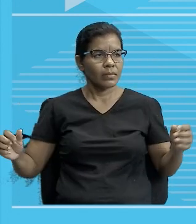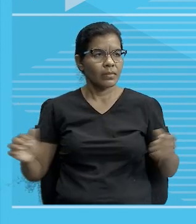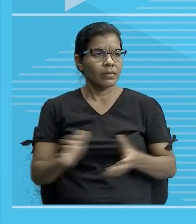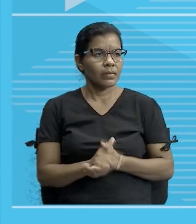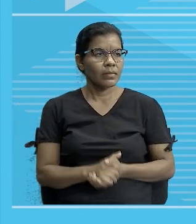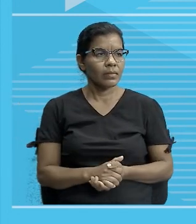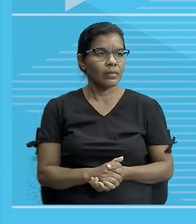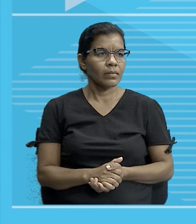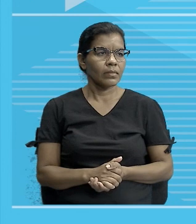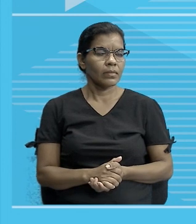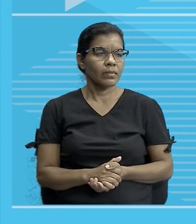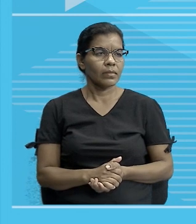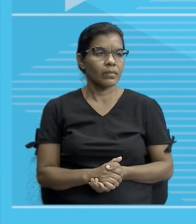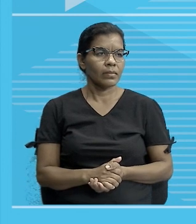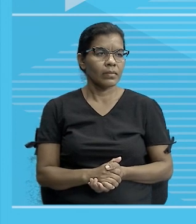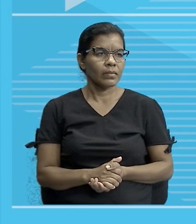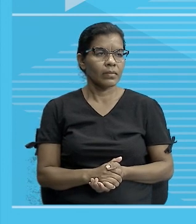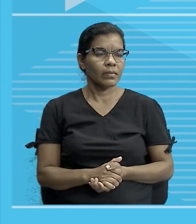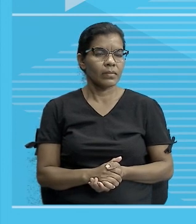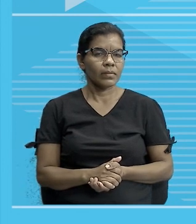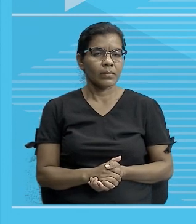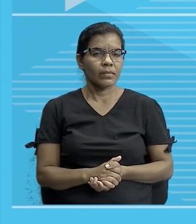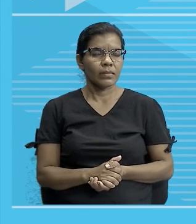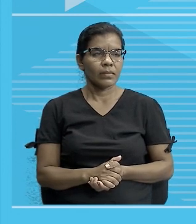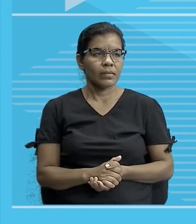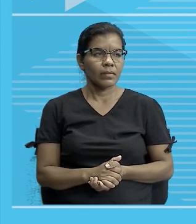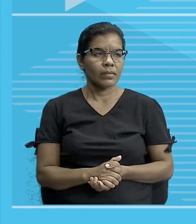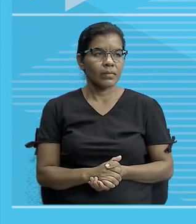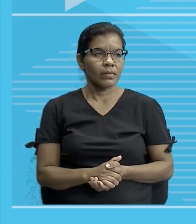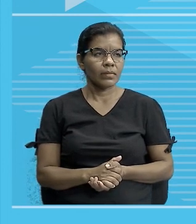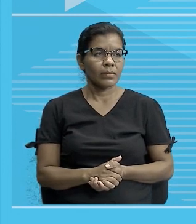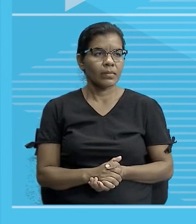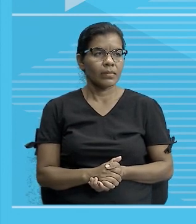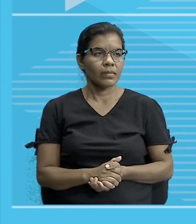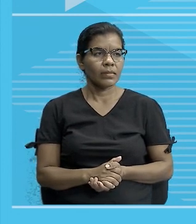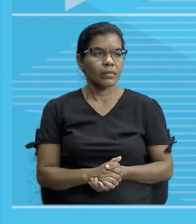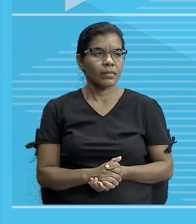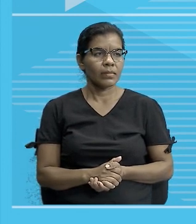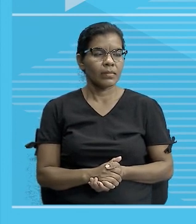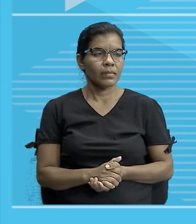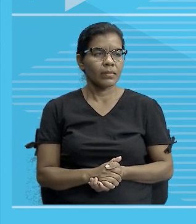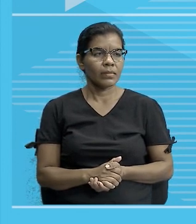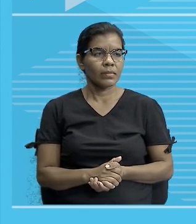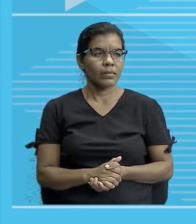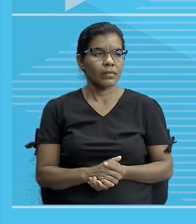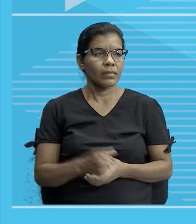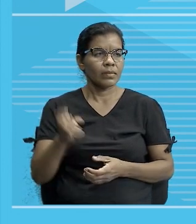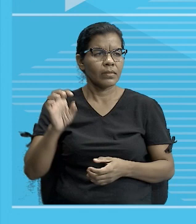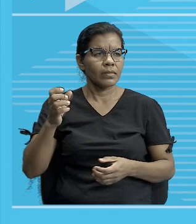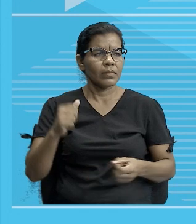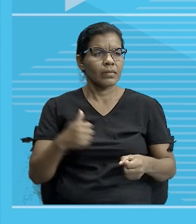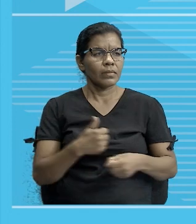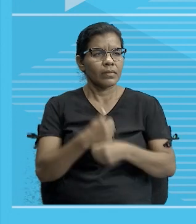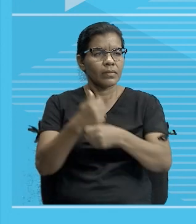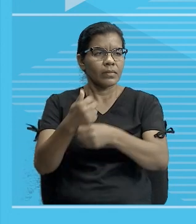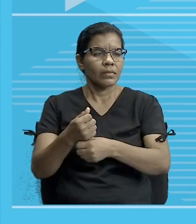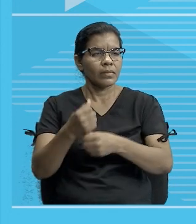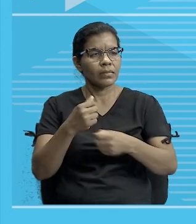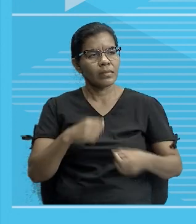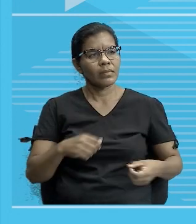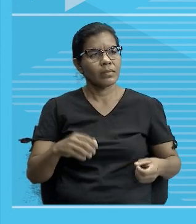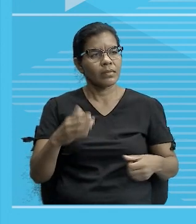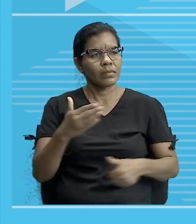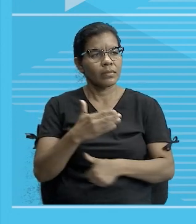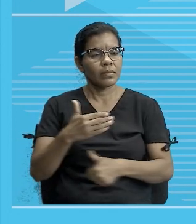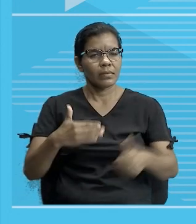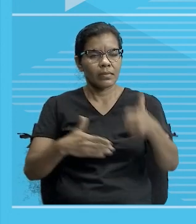era estamental, baseada em privilégios e favorecia o clero e a nobreza.